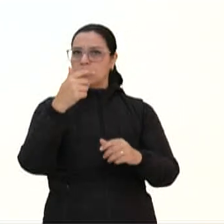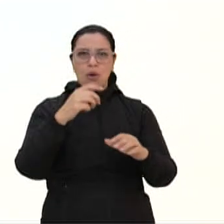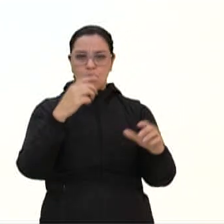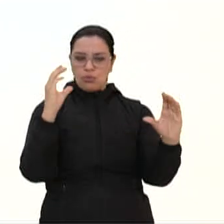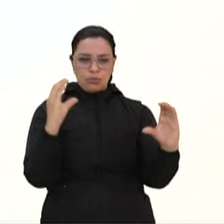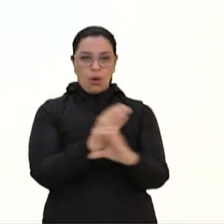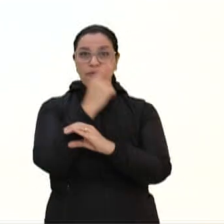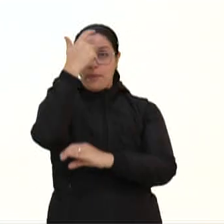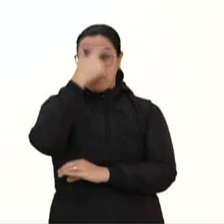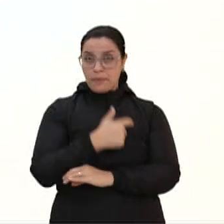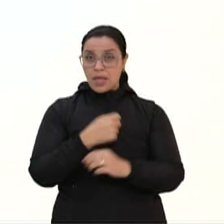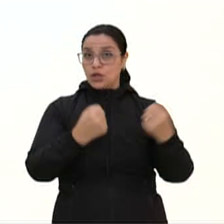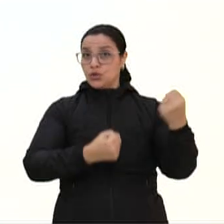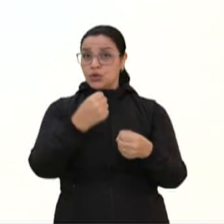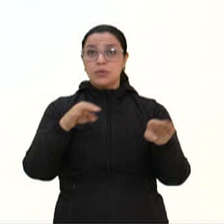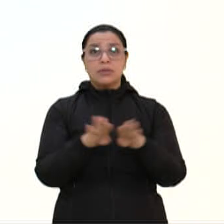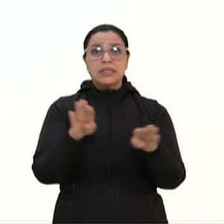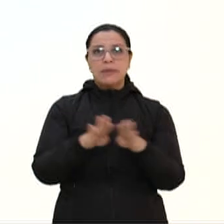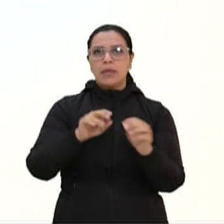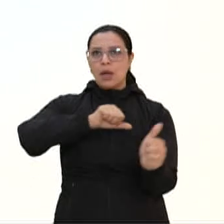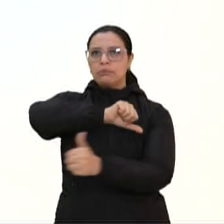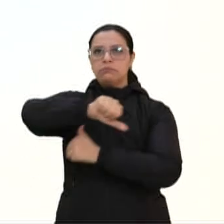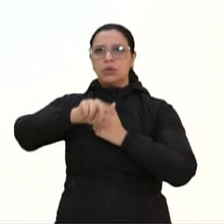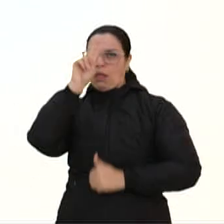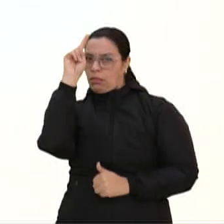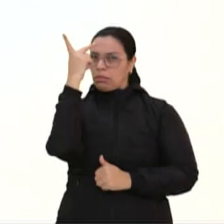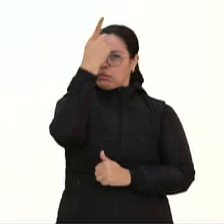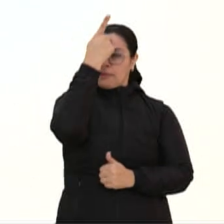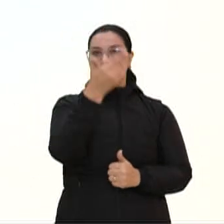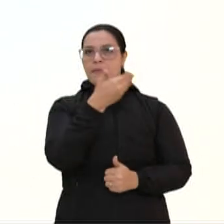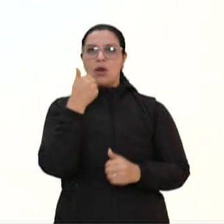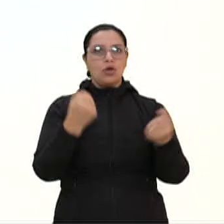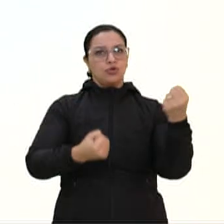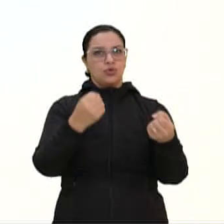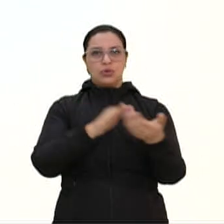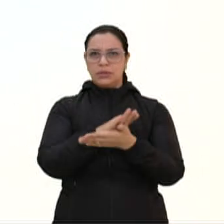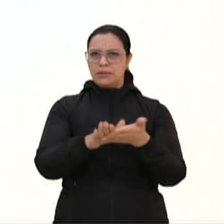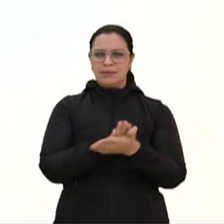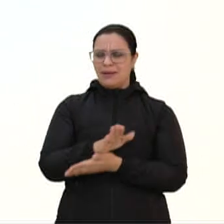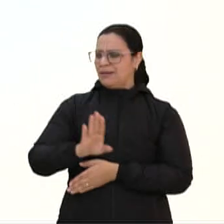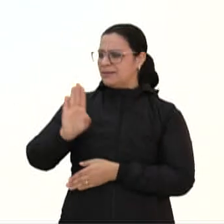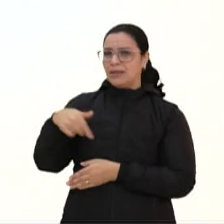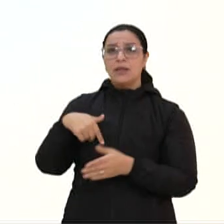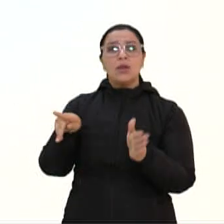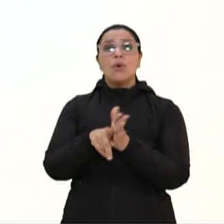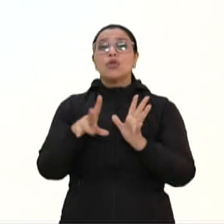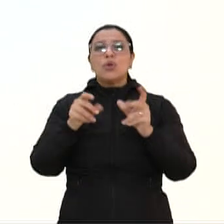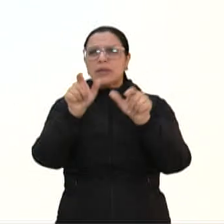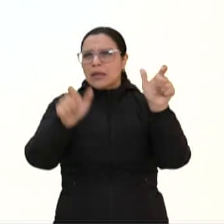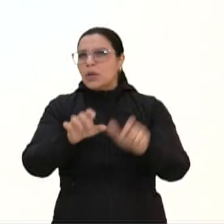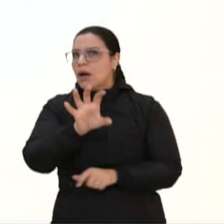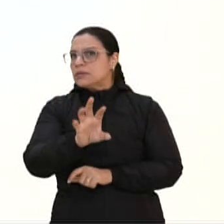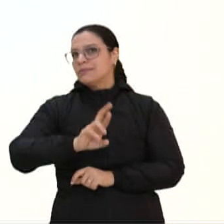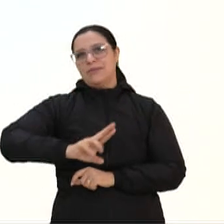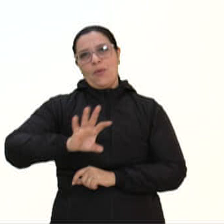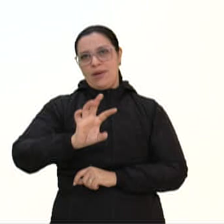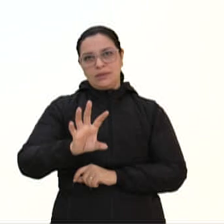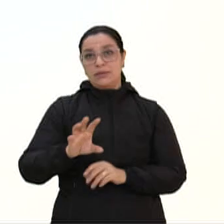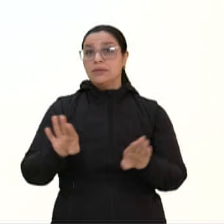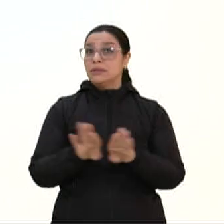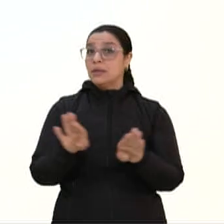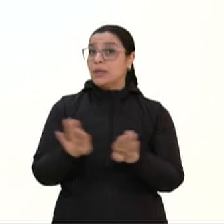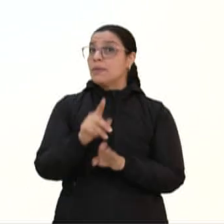ao volante. Eu me torno outra pessoa, prefiro não dirigir. Claro que não é uma receita para todo mundo. Para